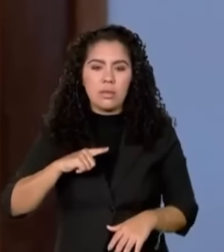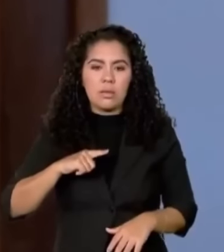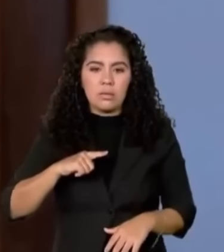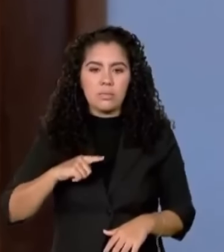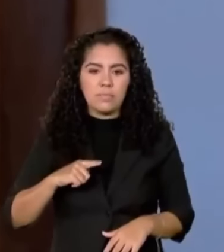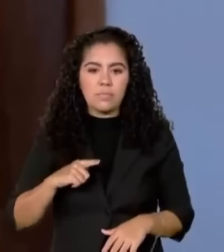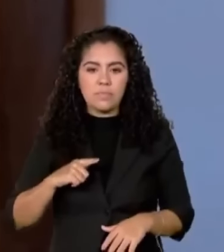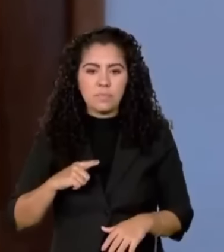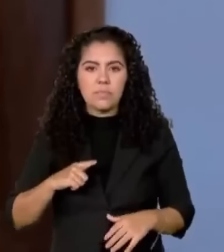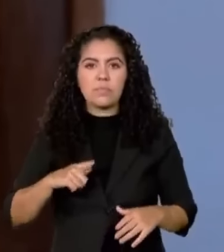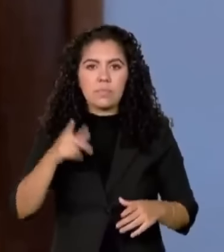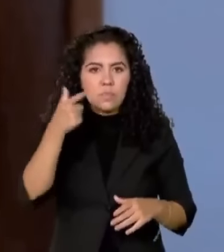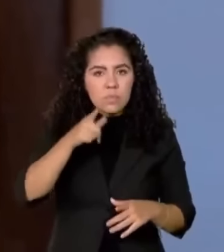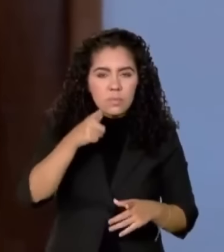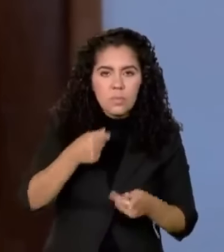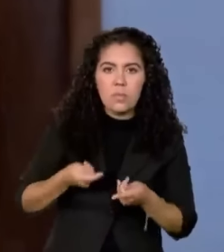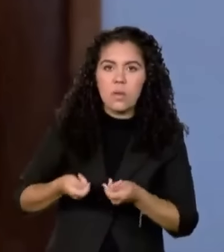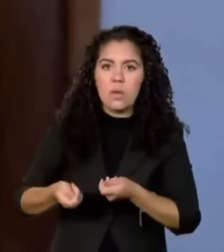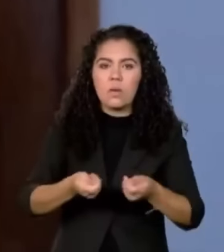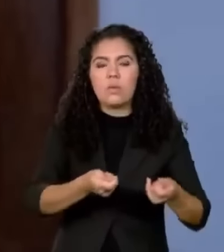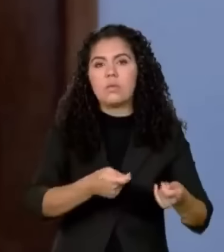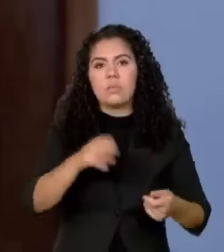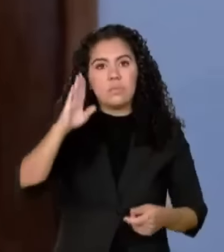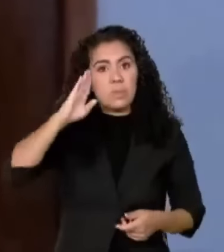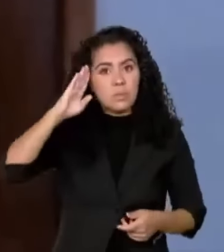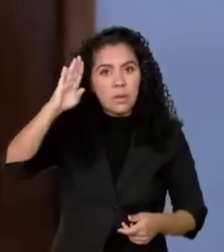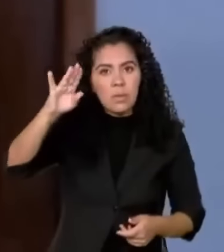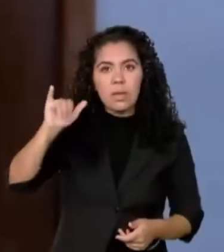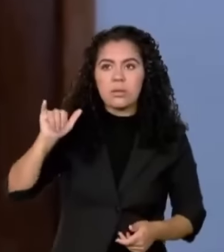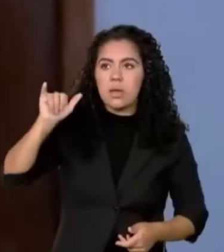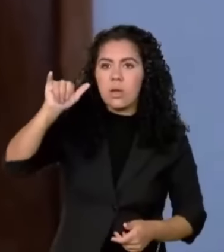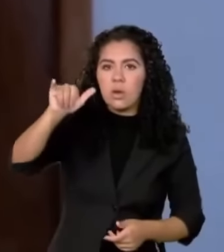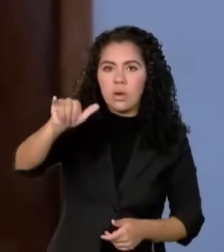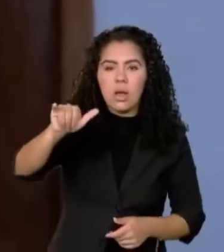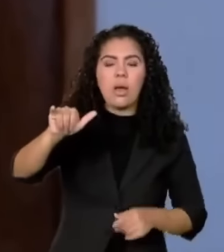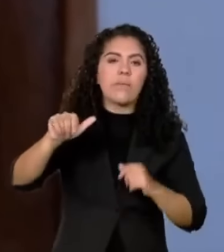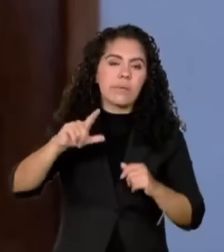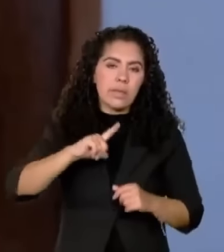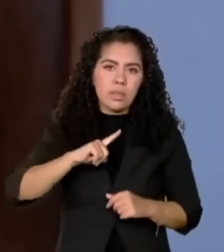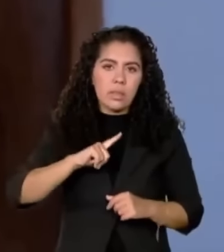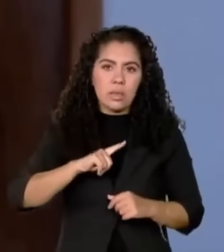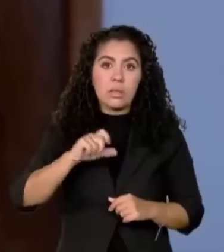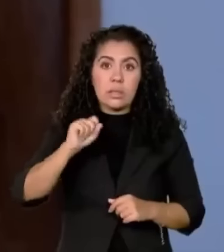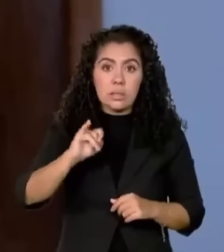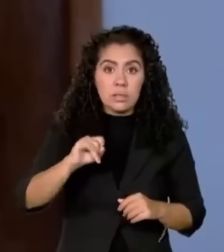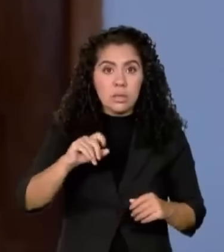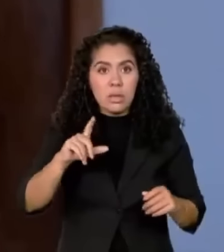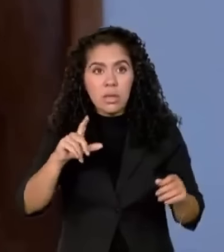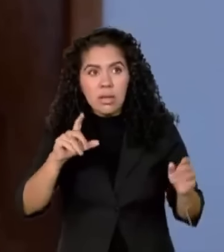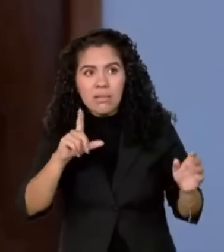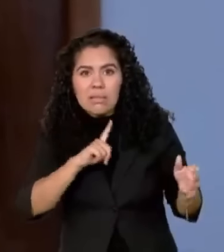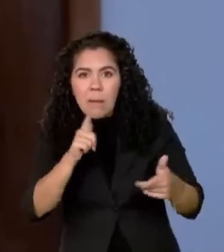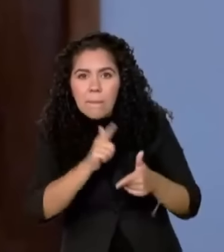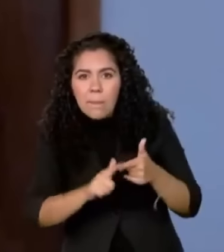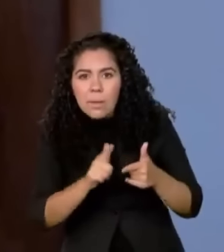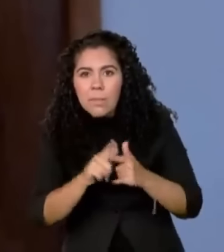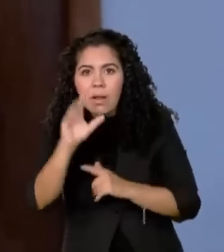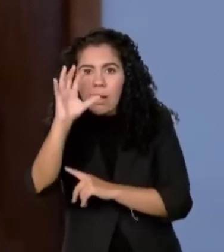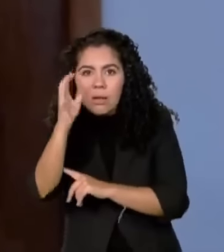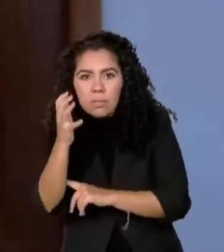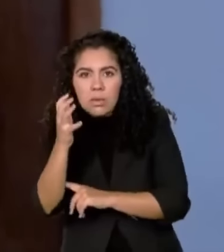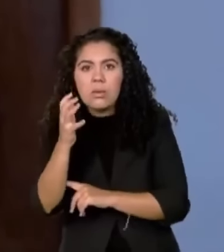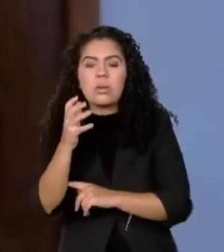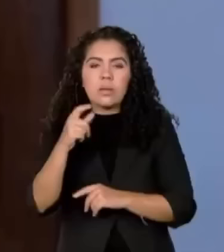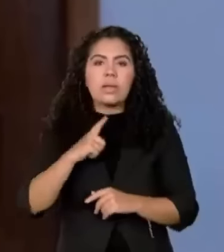esse controle das aeronaves que nós temos. E sempre que houver condição climática, estamos levando essas aeronaves